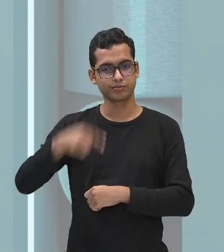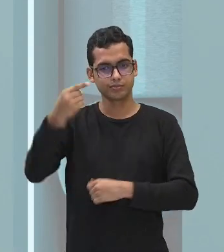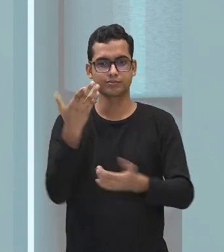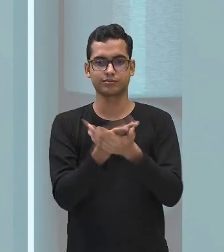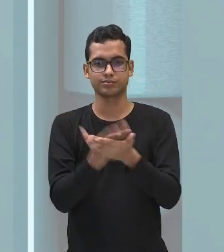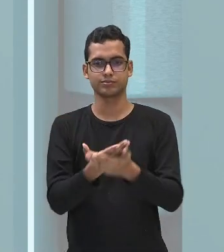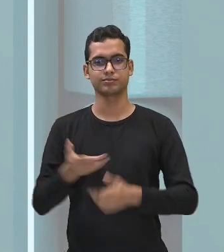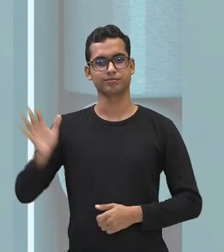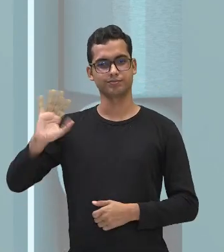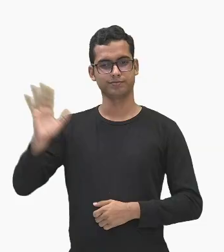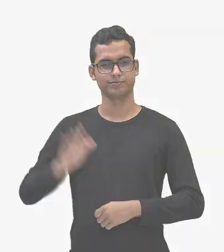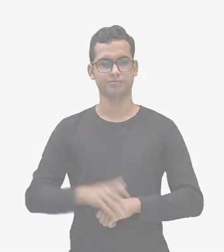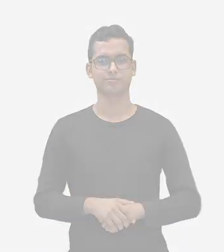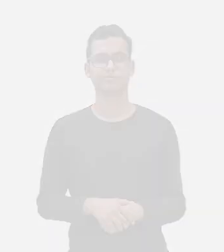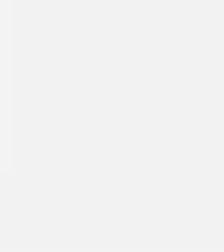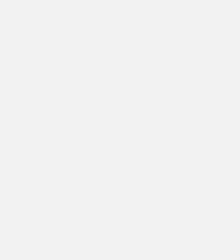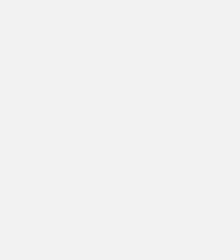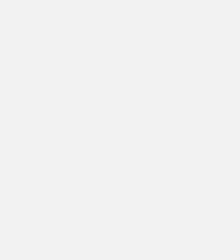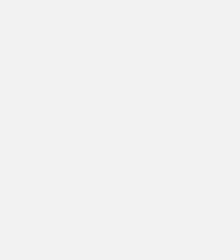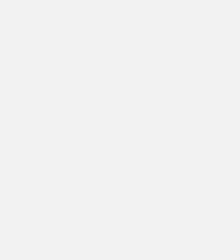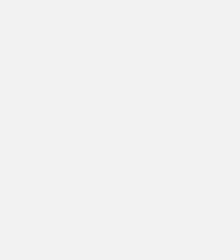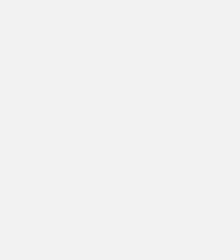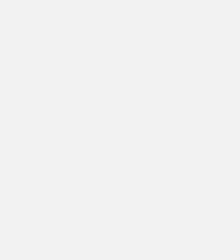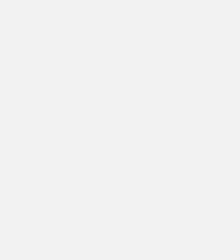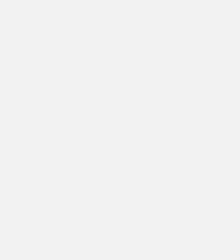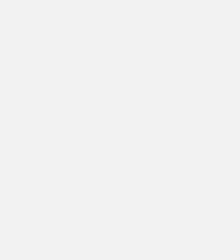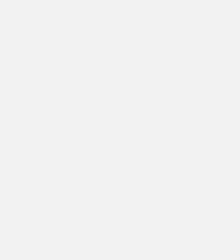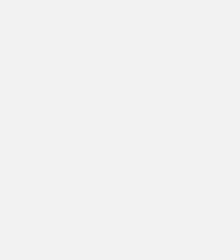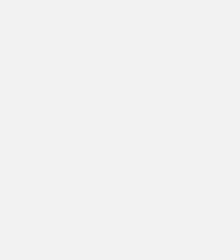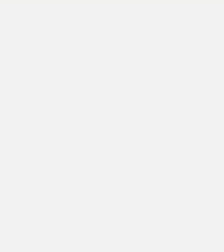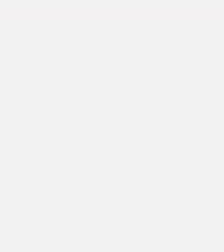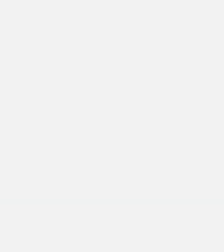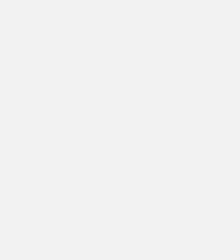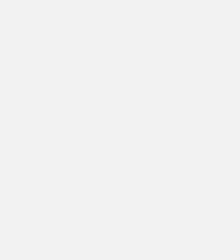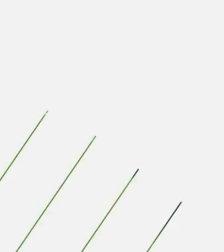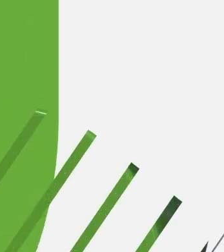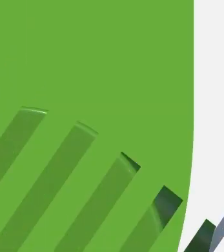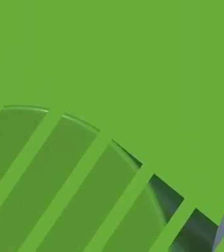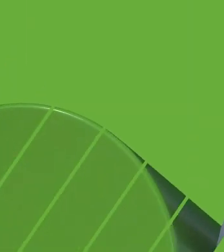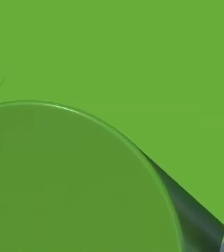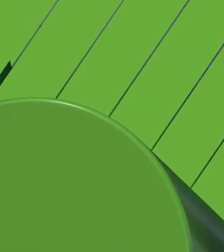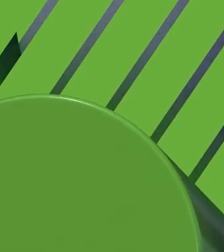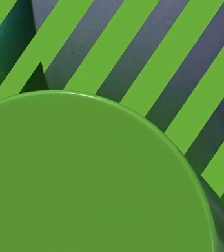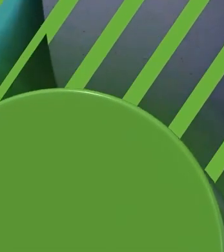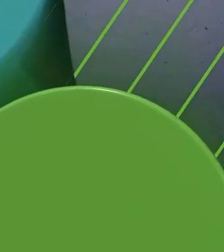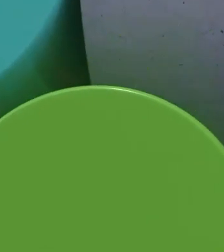classe. Hasta luego!